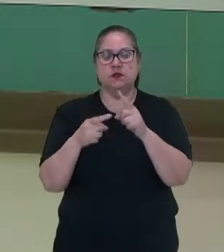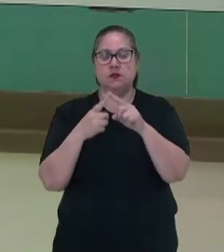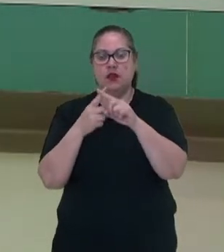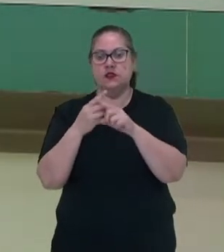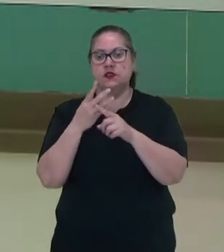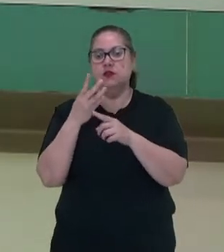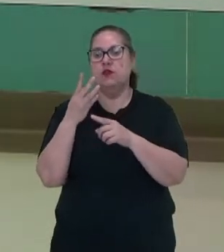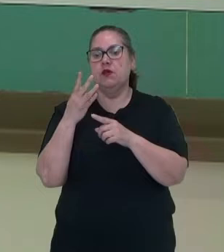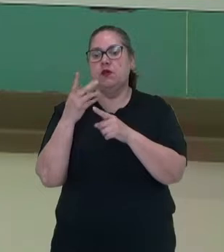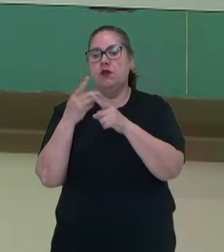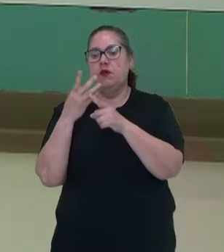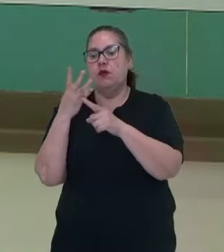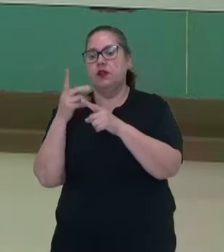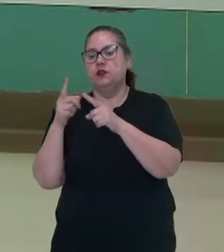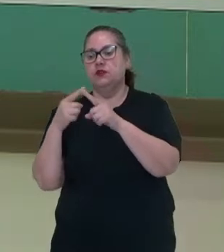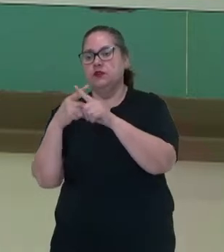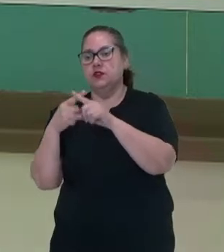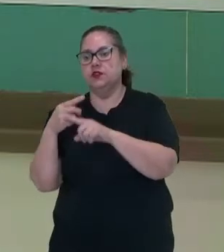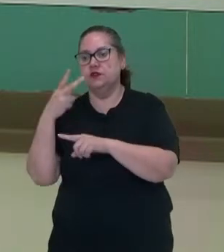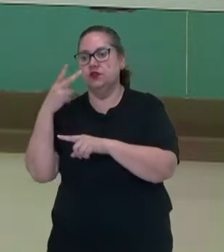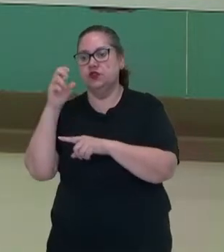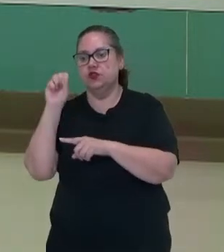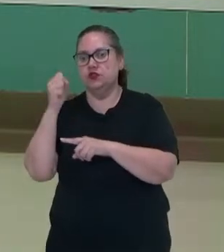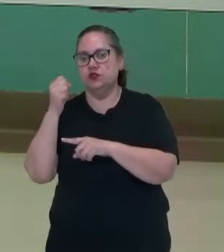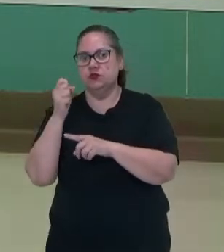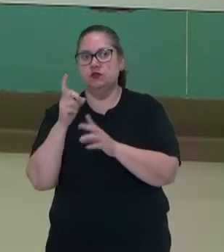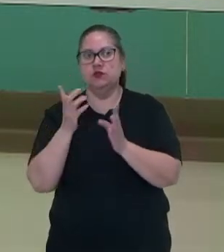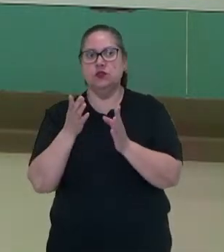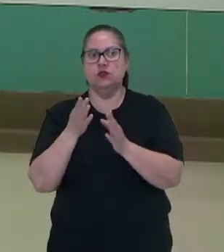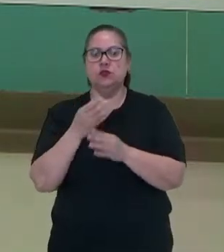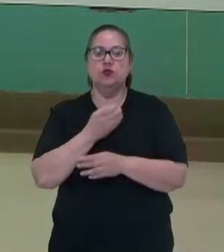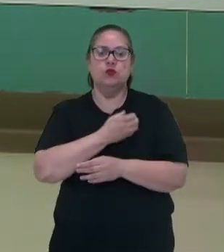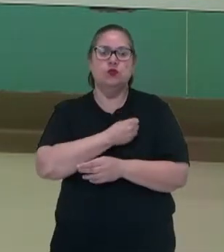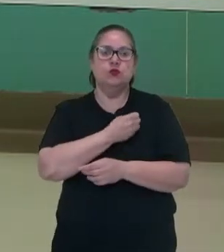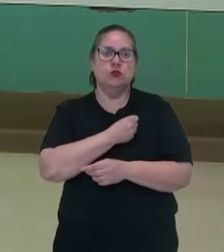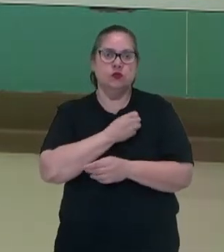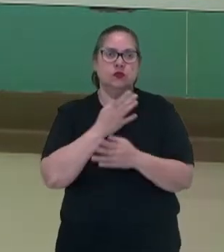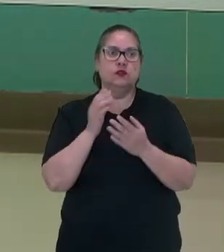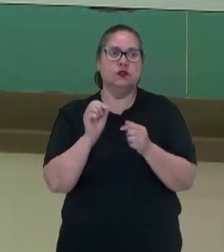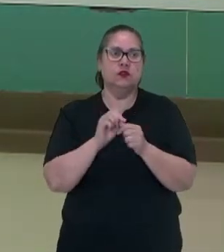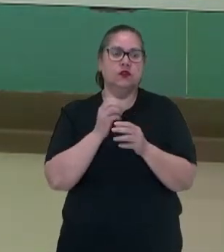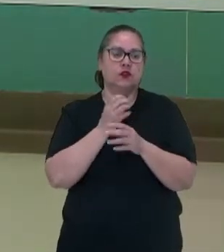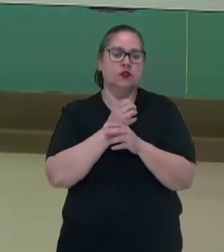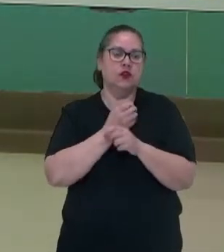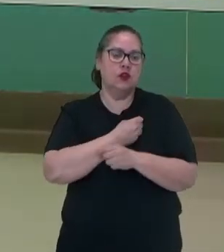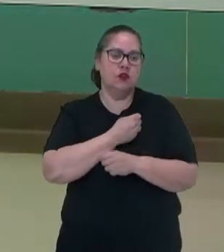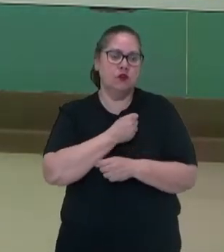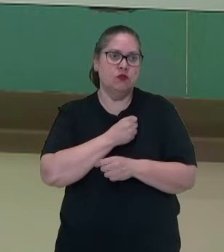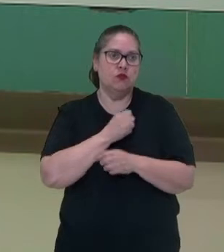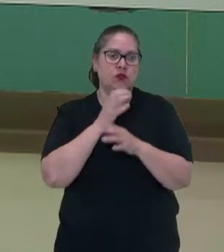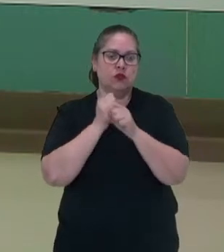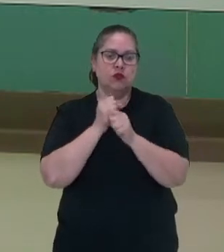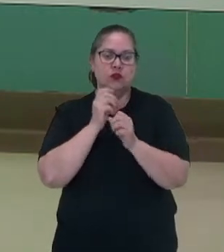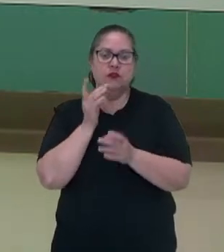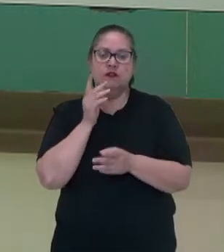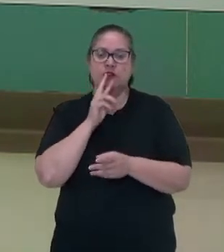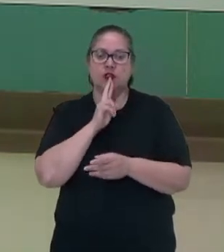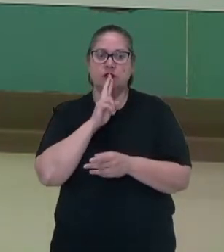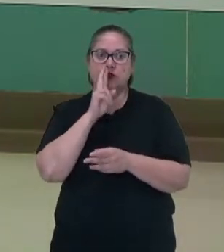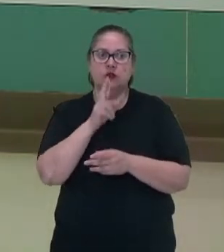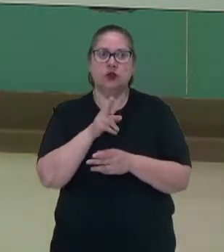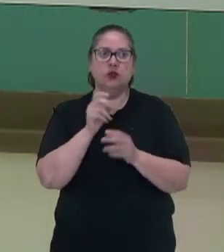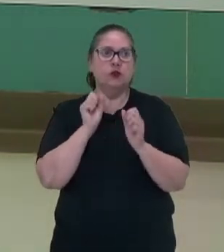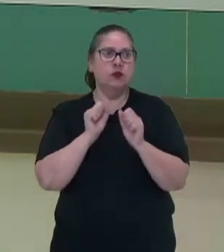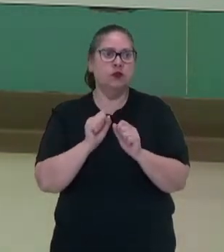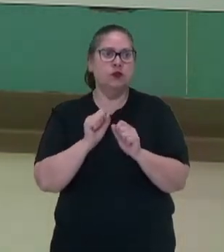mais 4 vezes 28, ok? E no caso numérico, nós podemos fazer a conta e resolver. Mas também